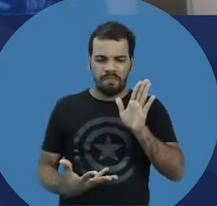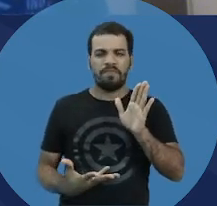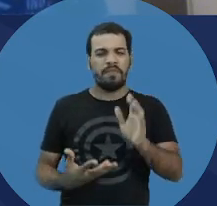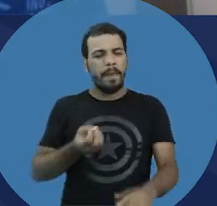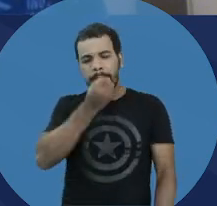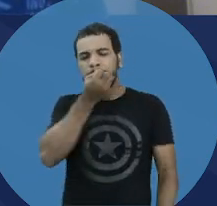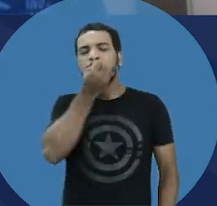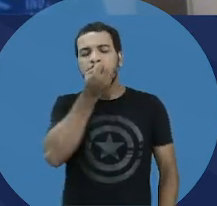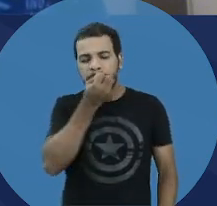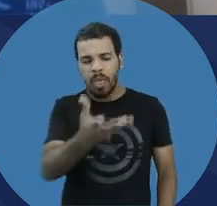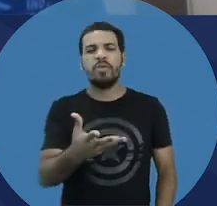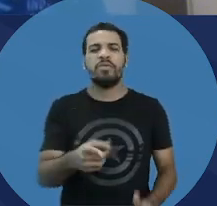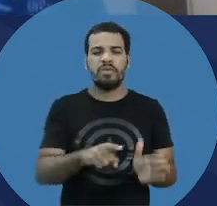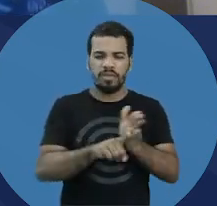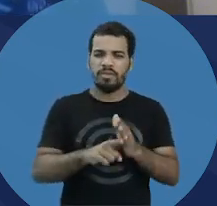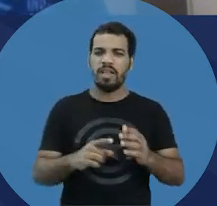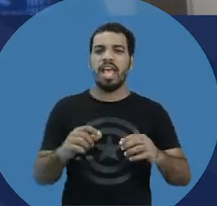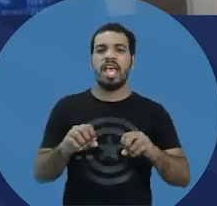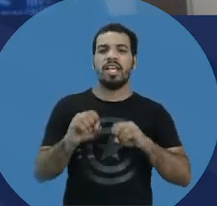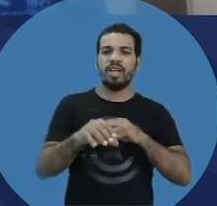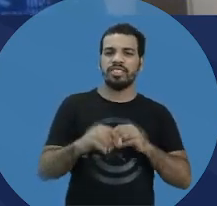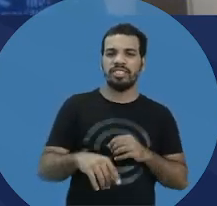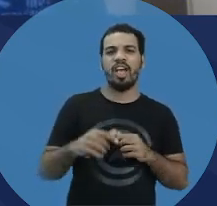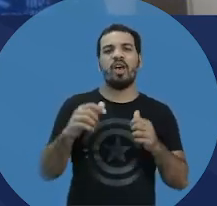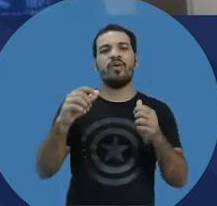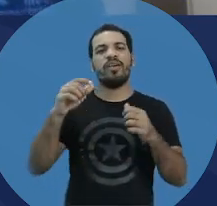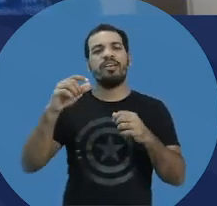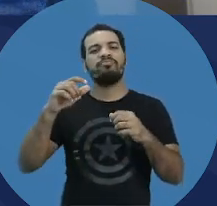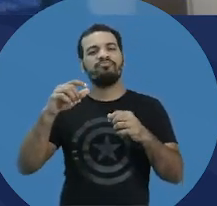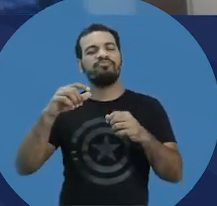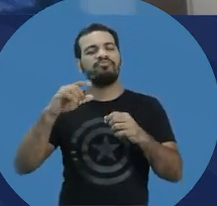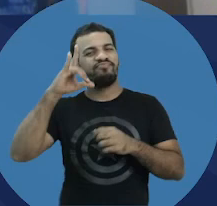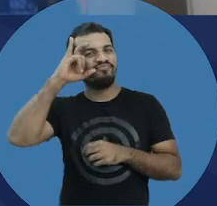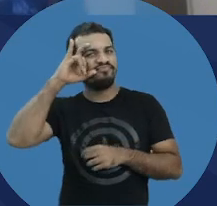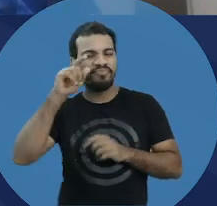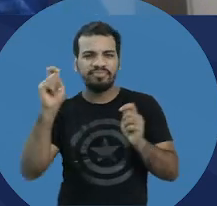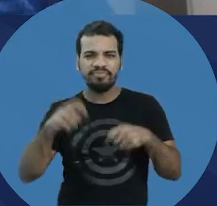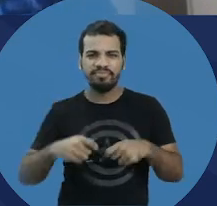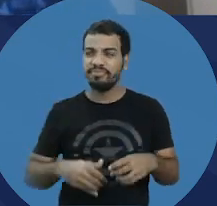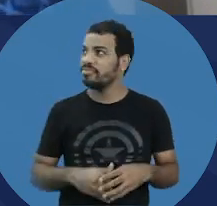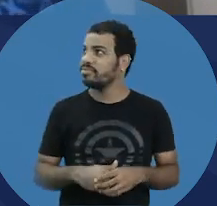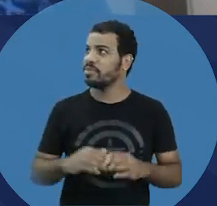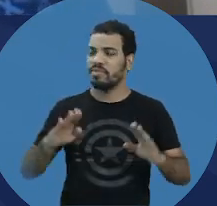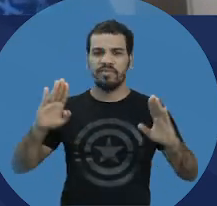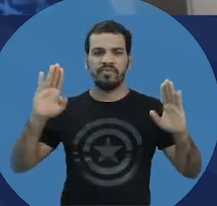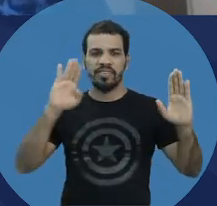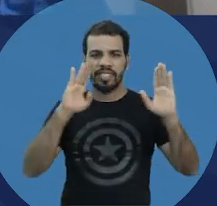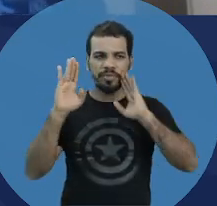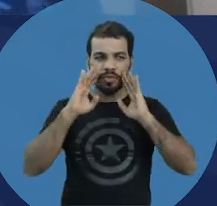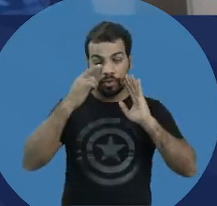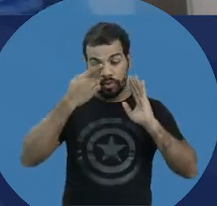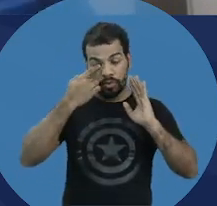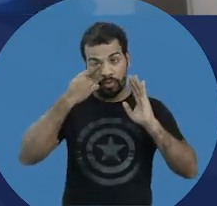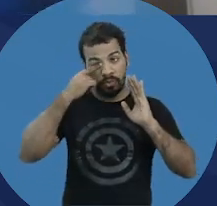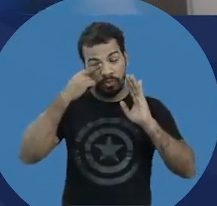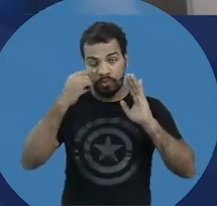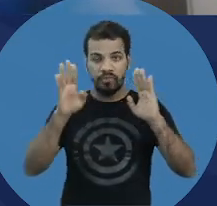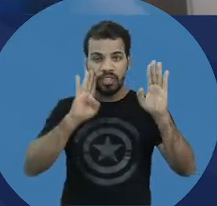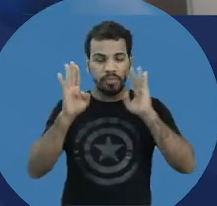educação midiática, né, do Instagram, né, do Facebook, ele é uma ferramenta